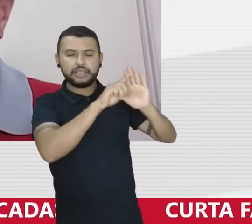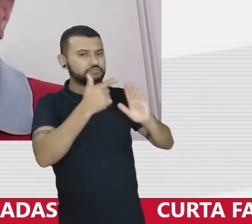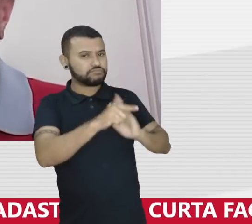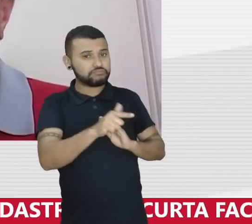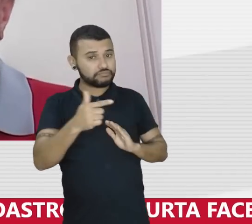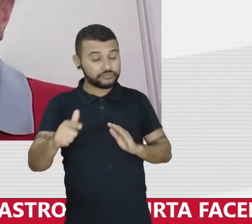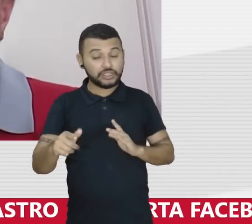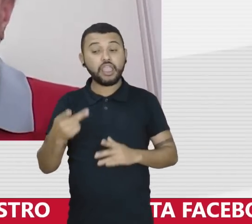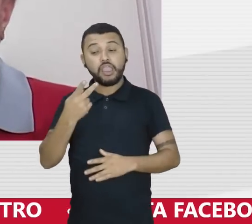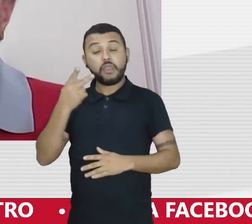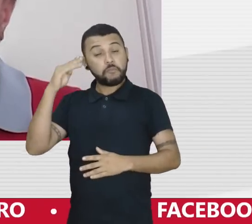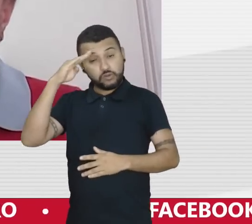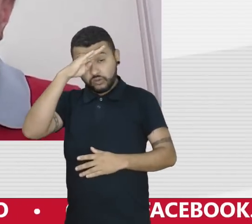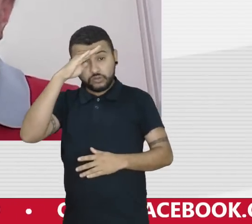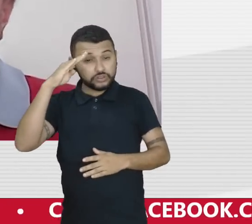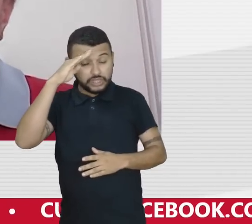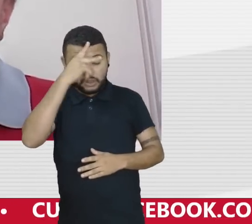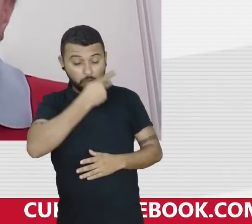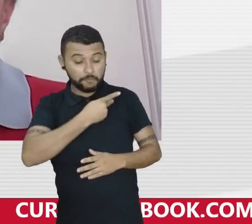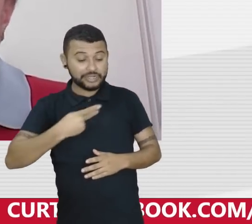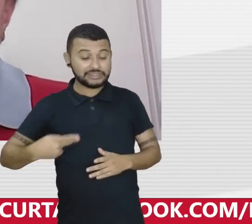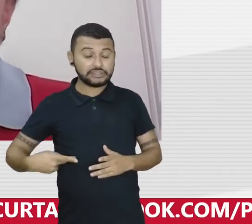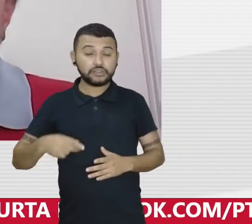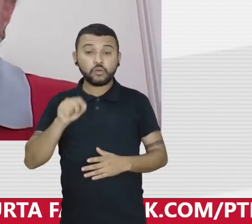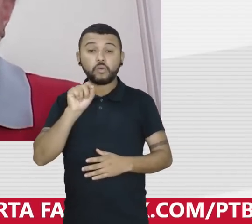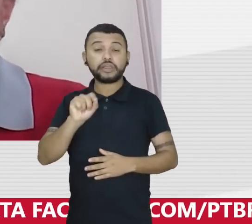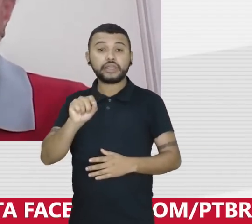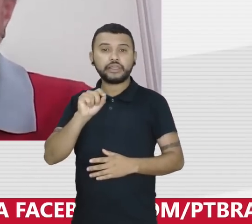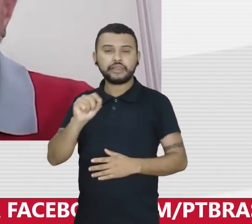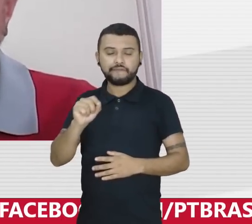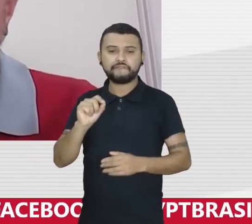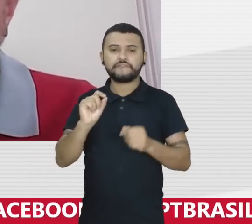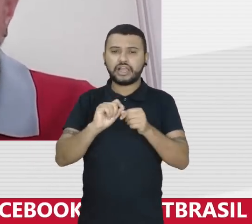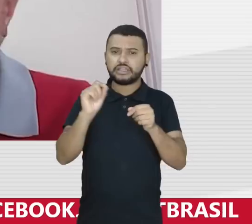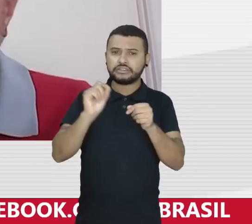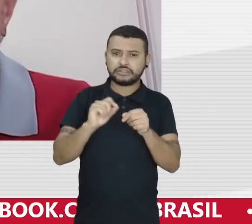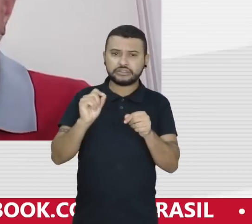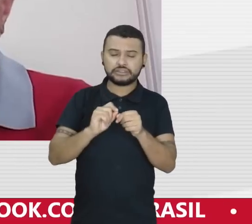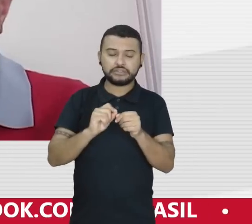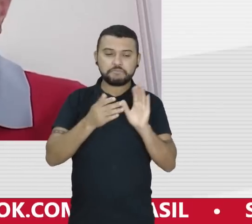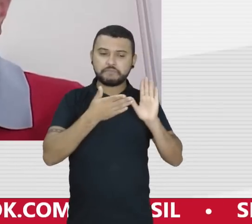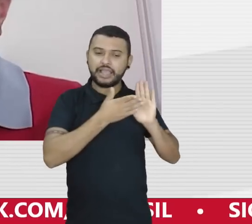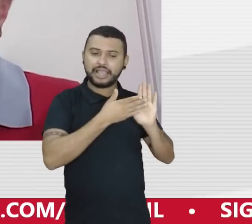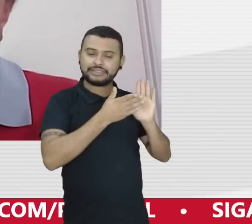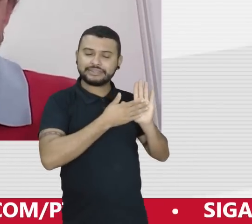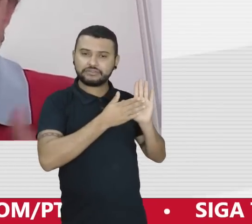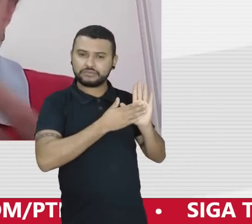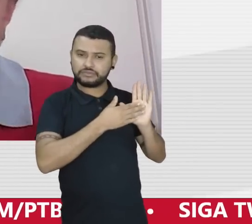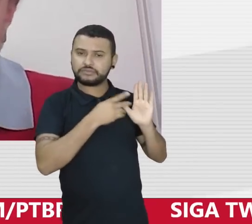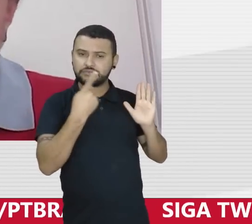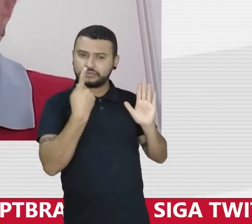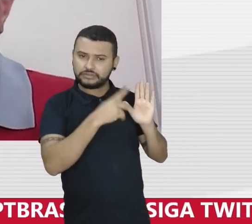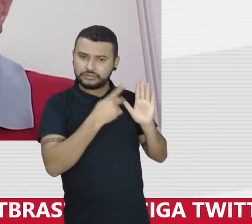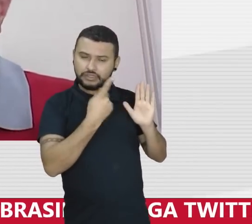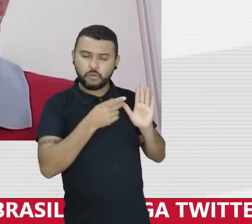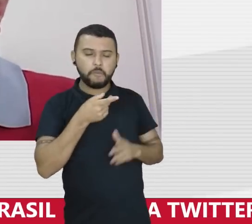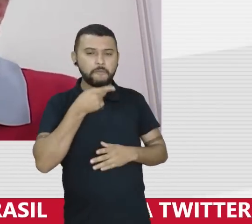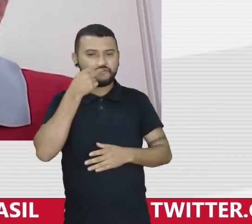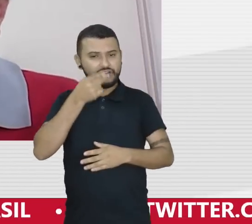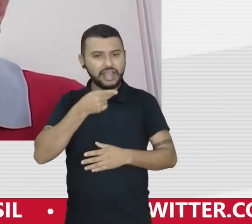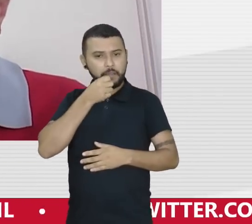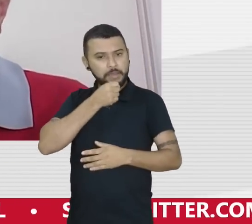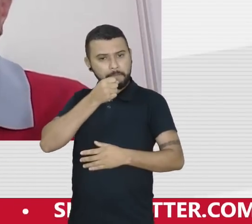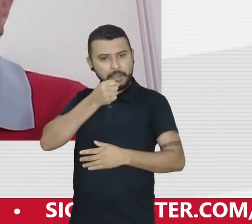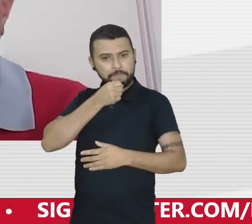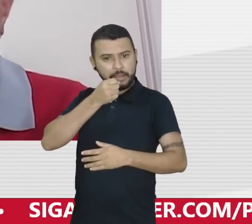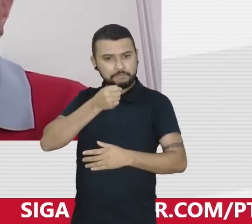um presidente que coloca na sua agenda, no seu discurso eleitoral,